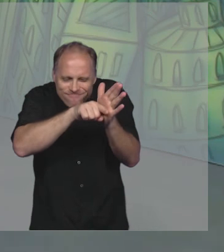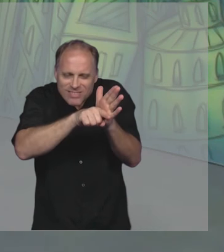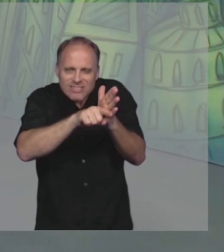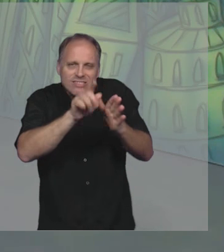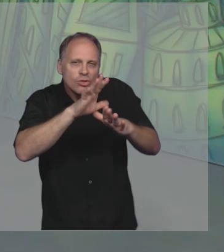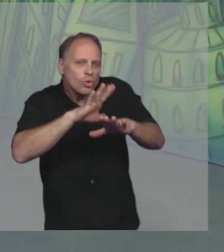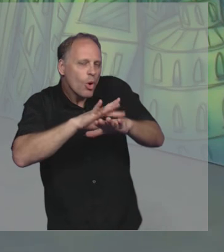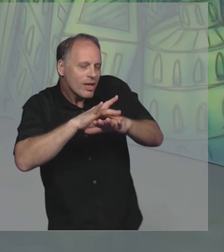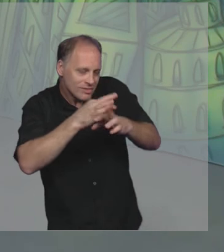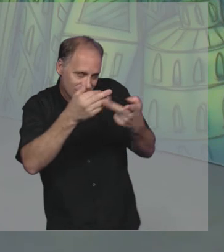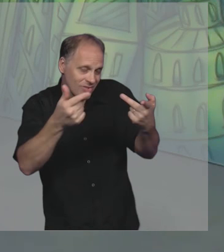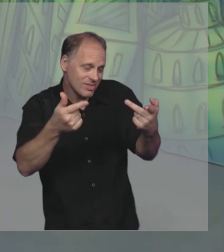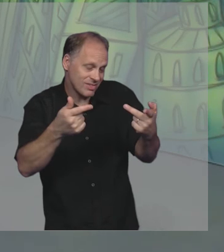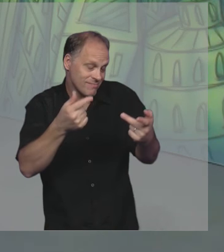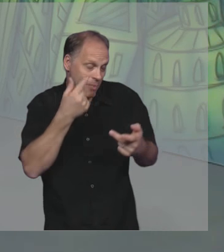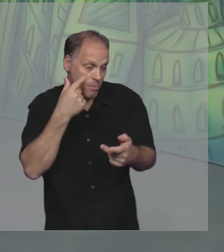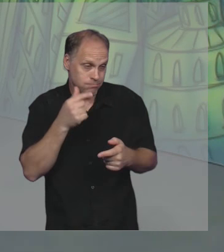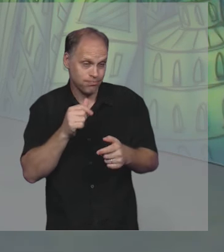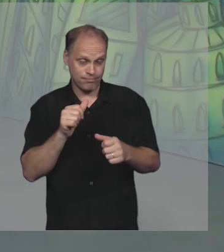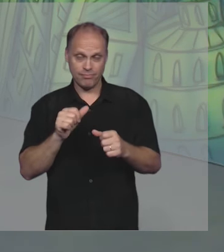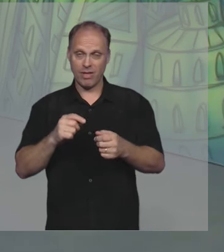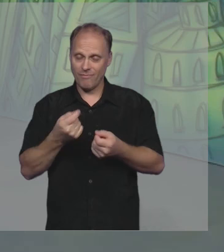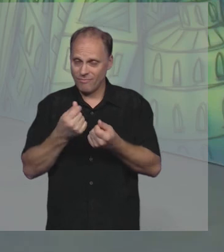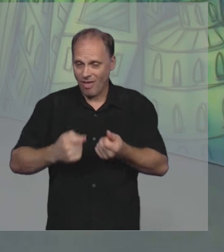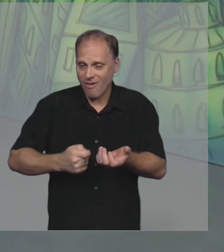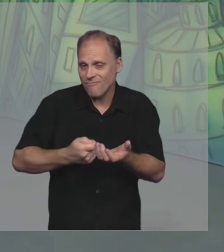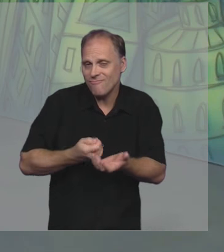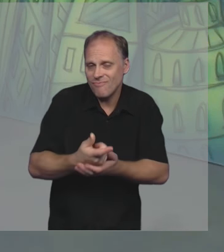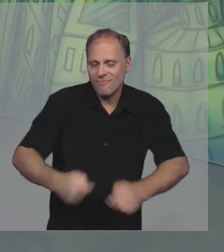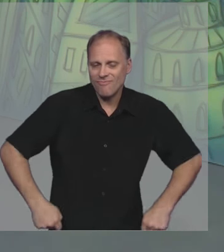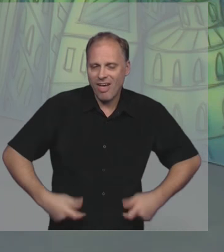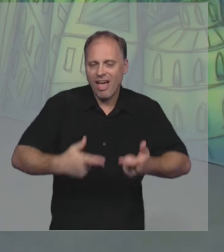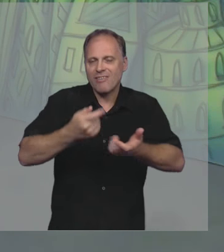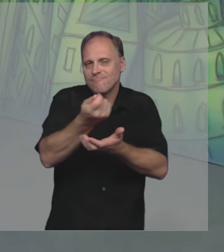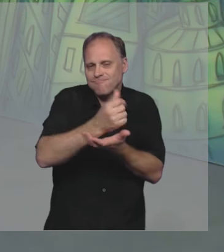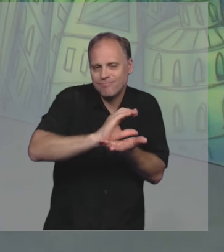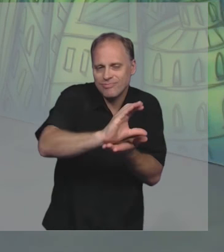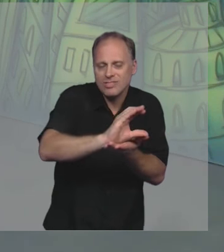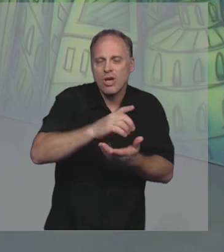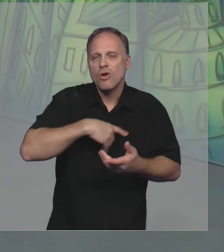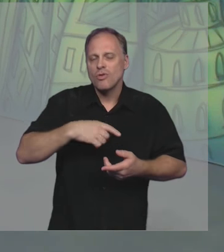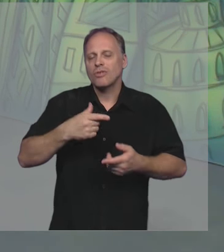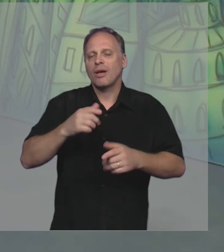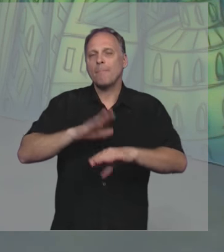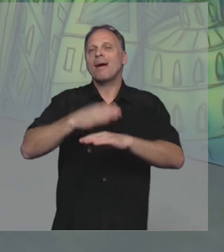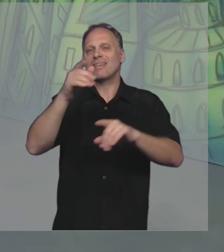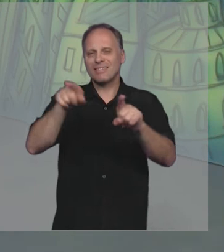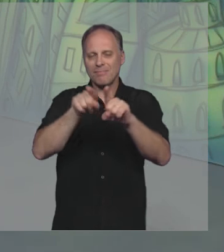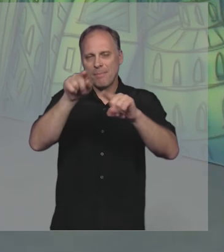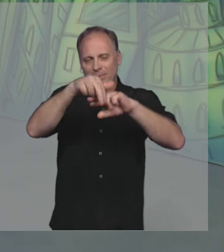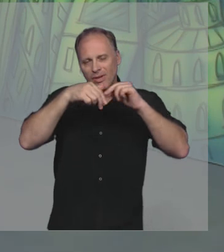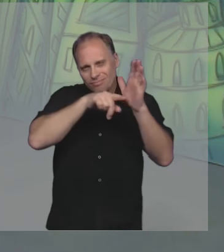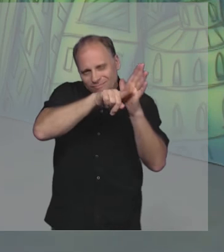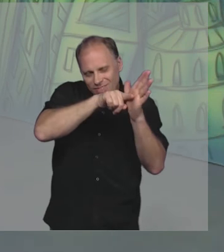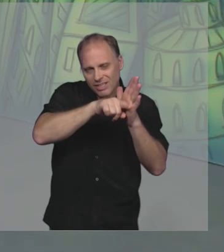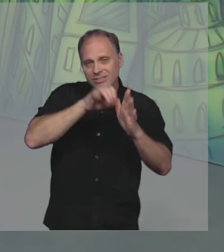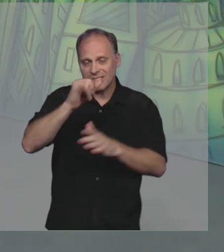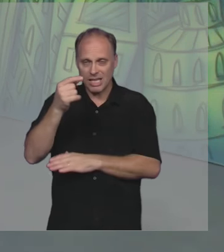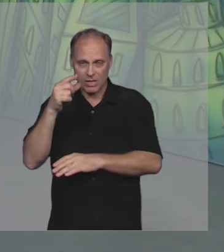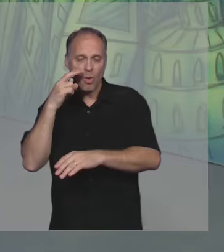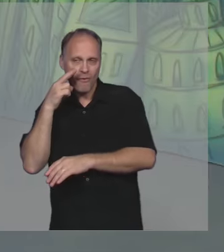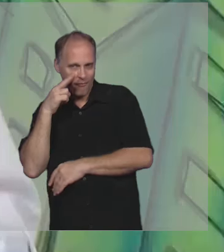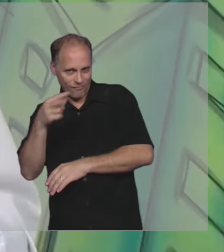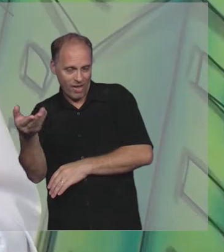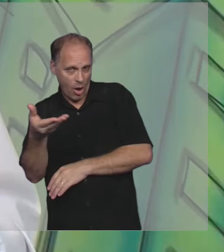investigação diagnóstica, né? Então a gente investe ainda, a gente ainda tem um custo desproporcional. E se tu vê isso